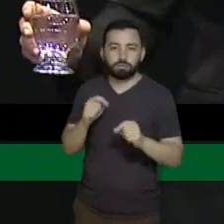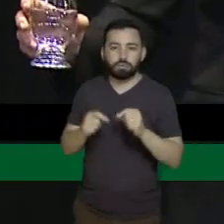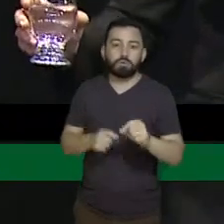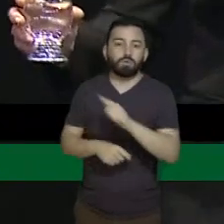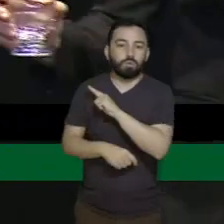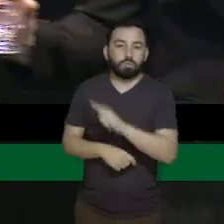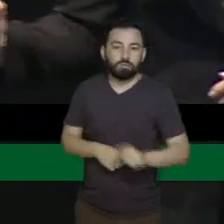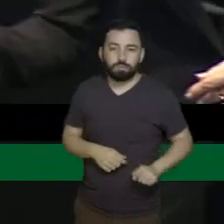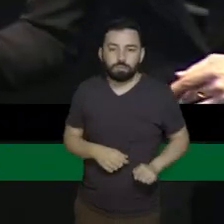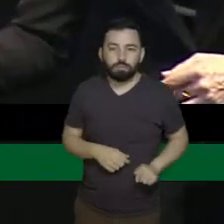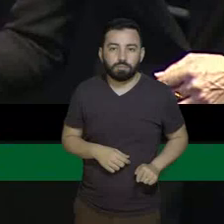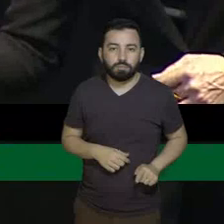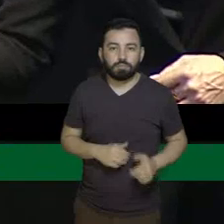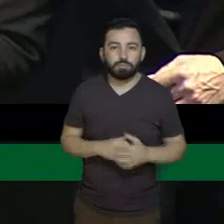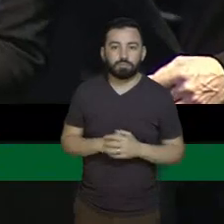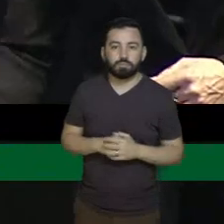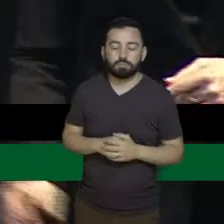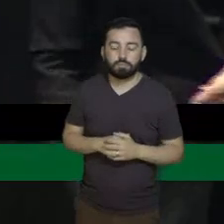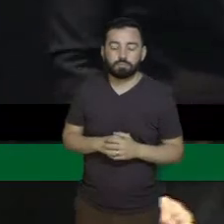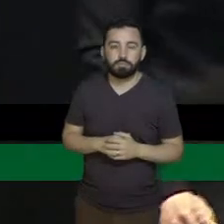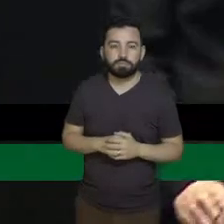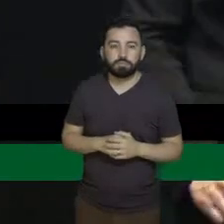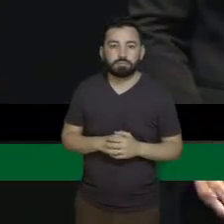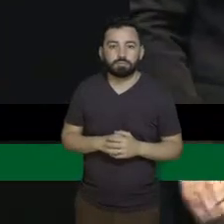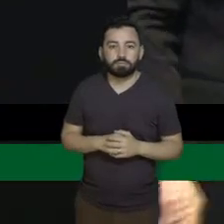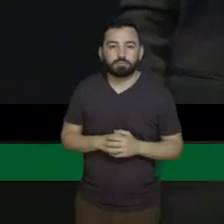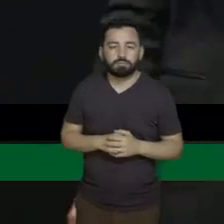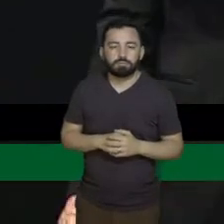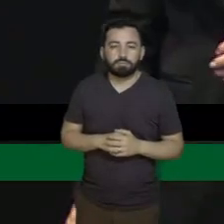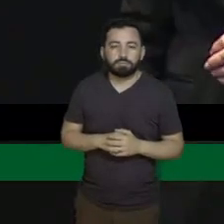governador... Obrigado.